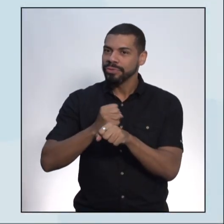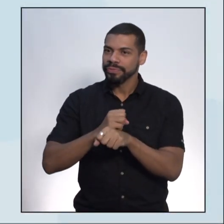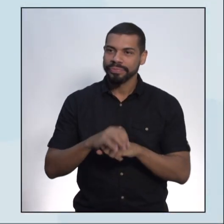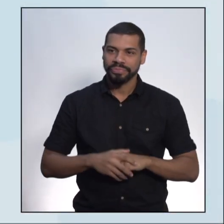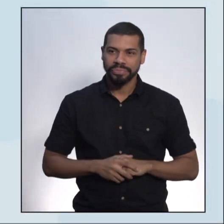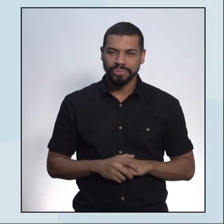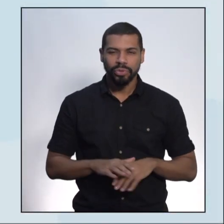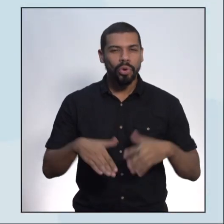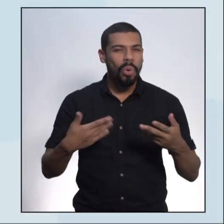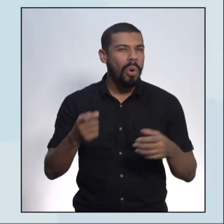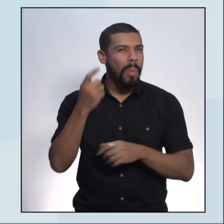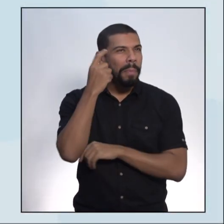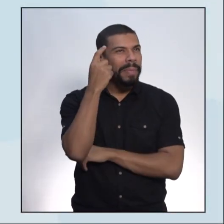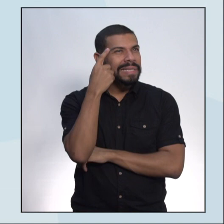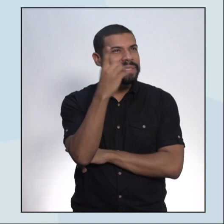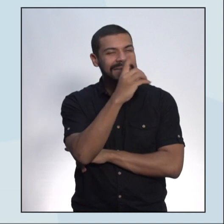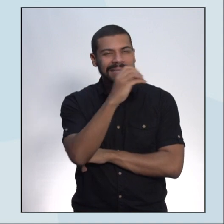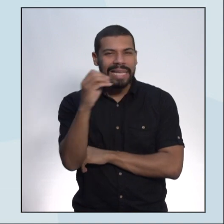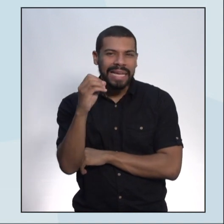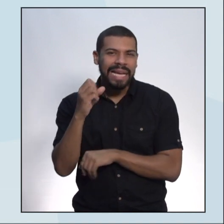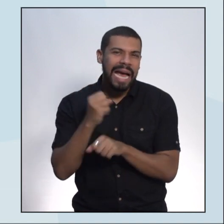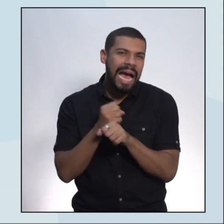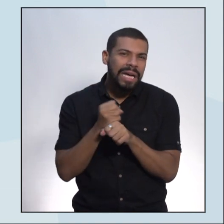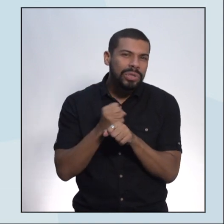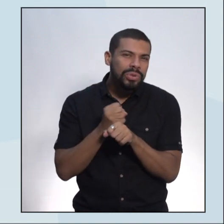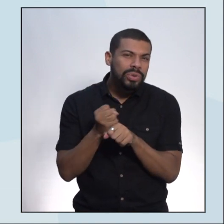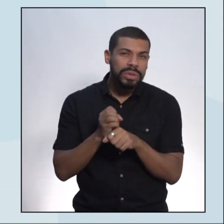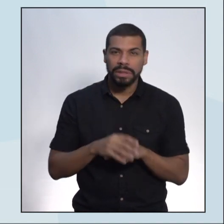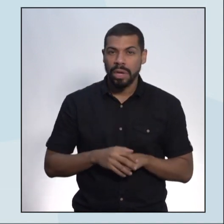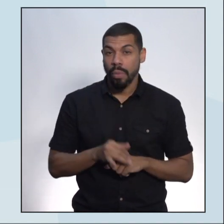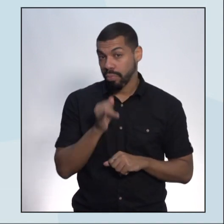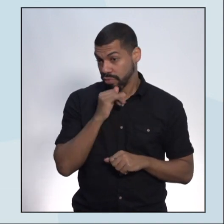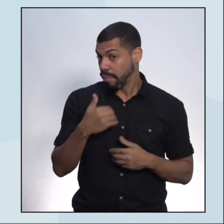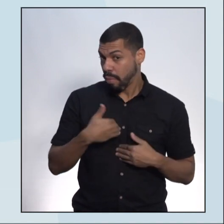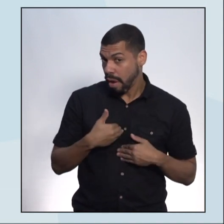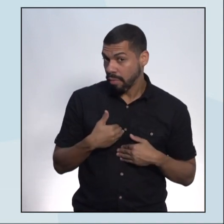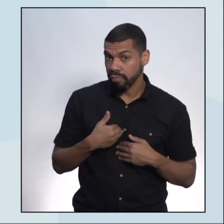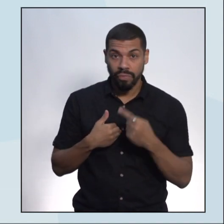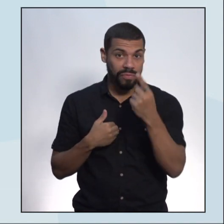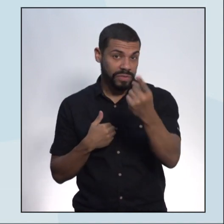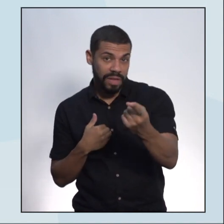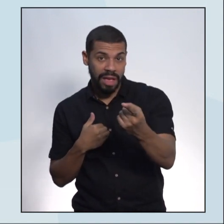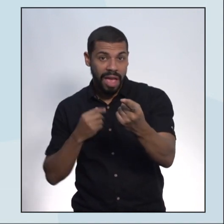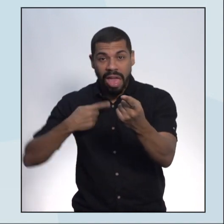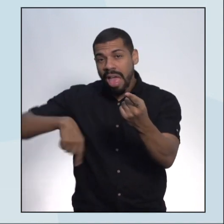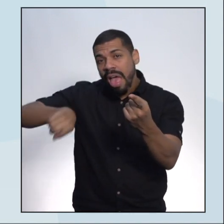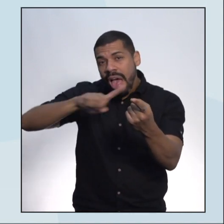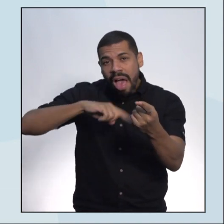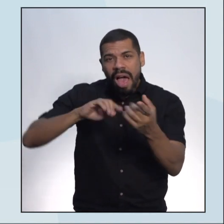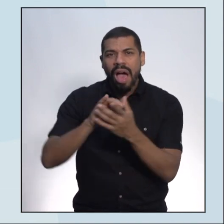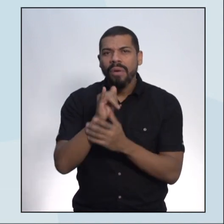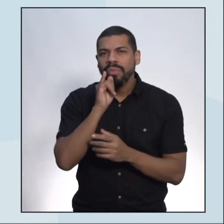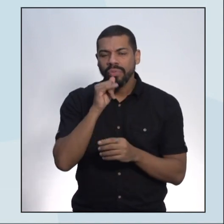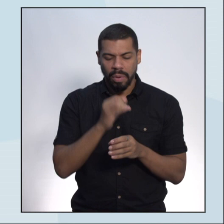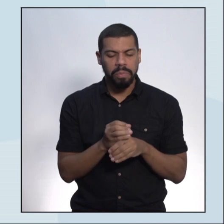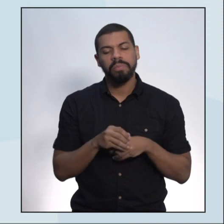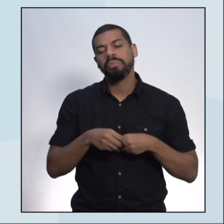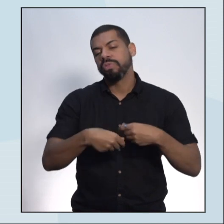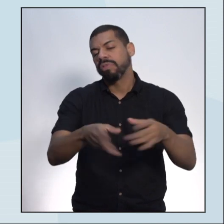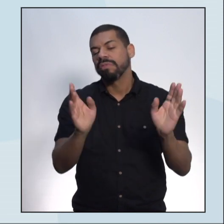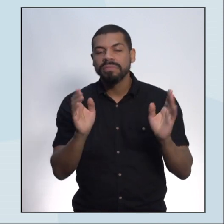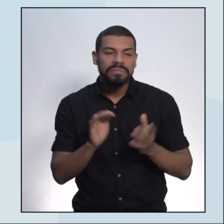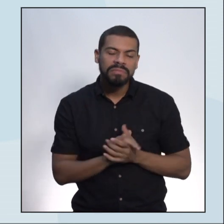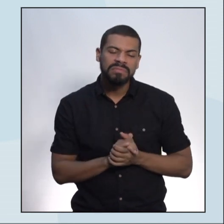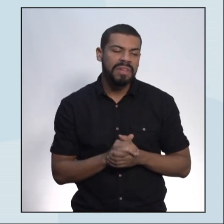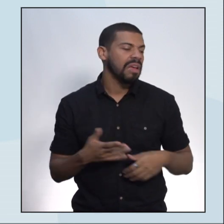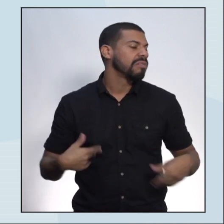em 100 anos, significa dizer o quê? Talvez eu ou você daqui a 100 anos eu jogo uma garrafa e vou dizer,